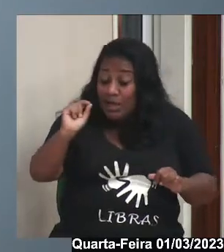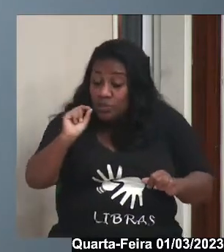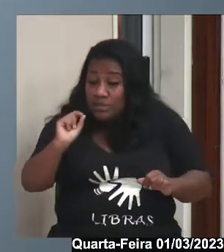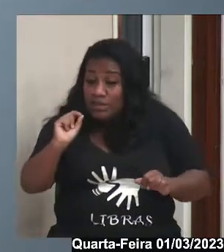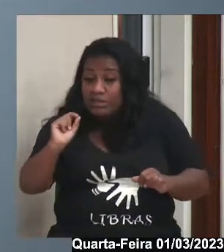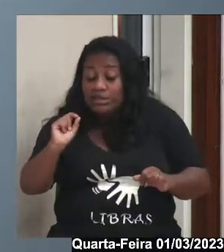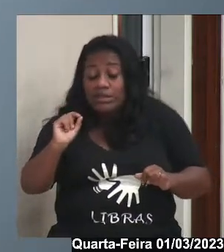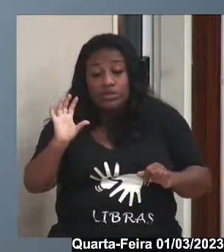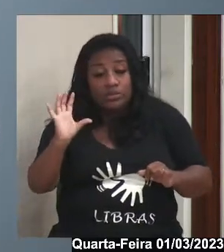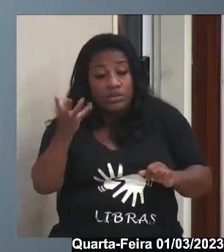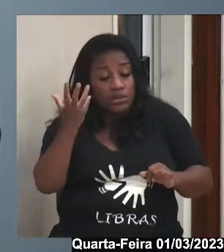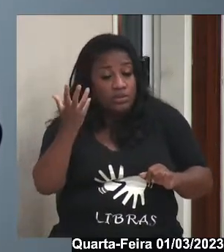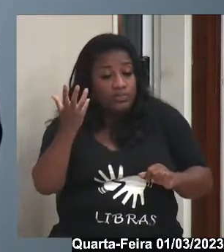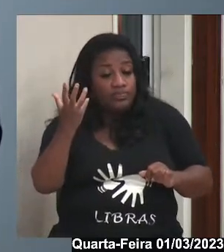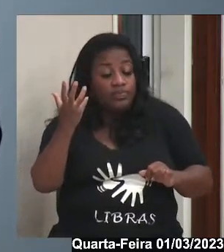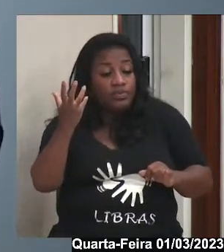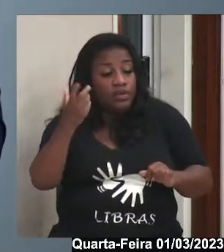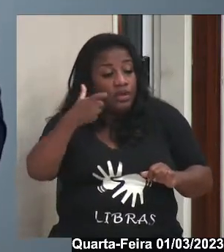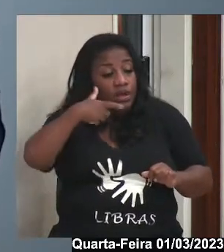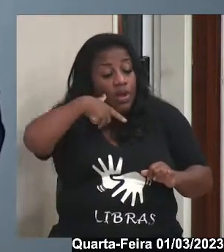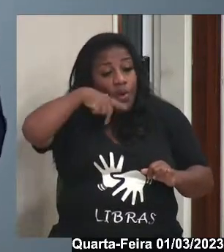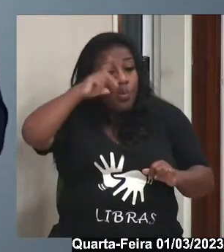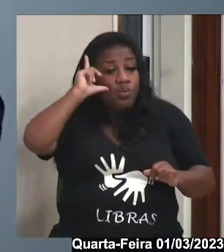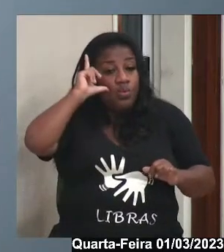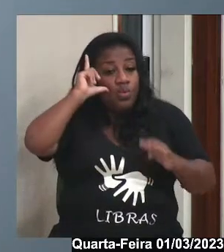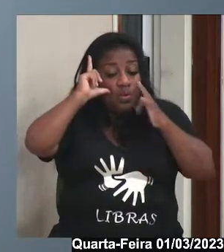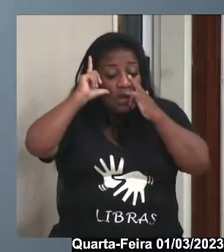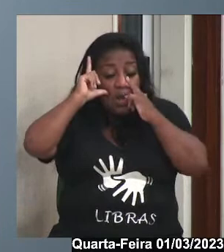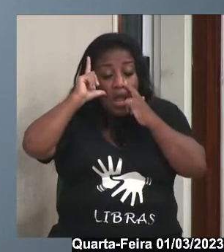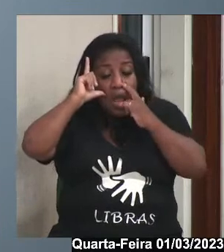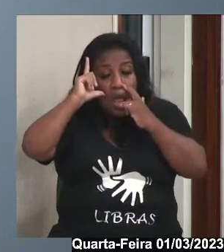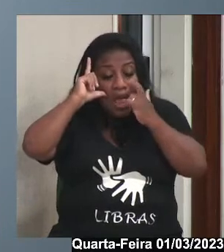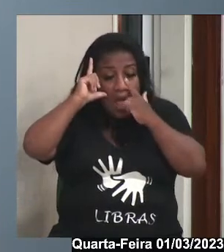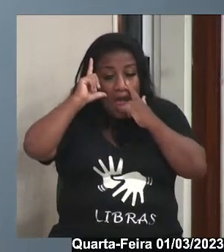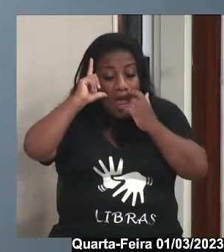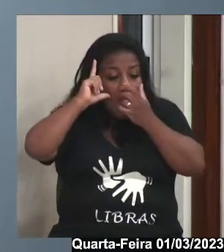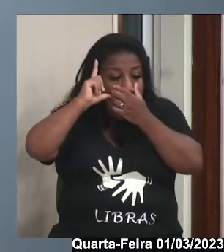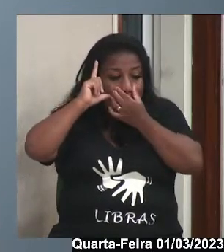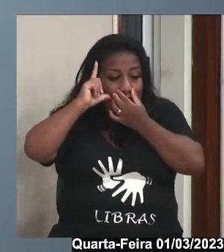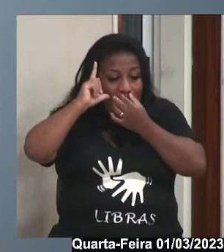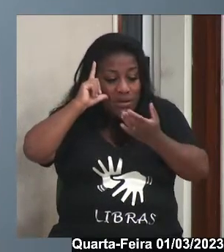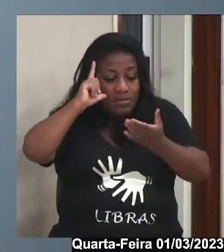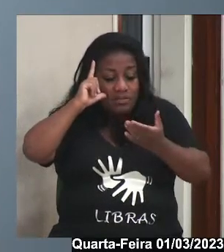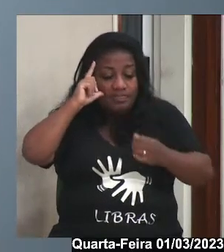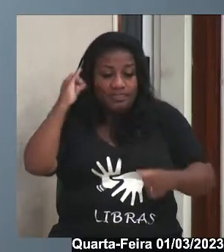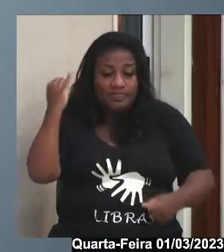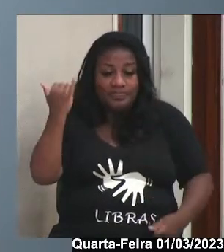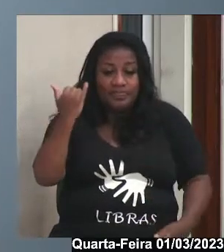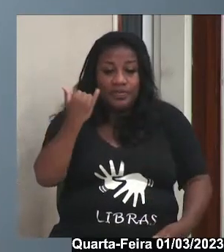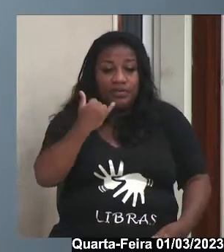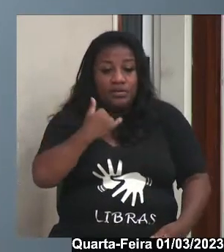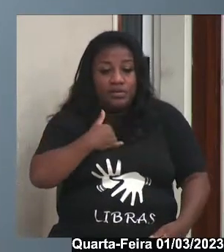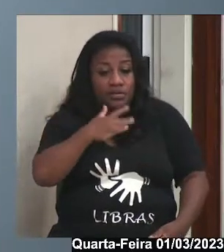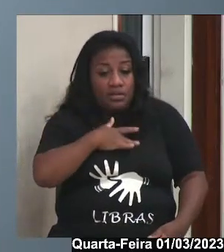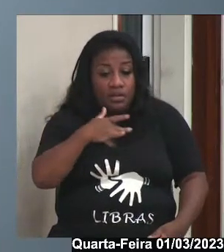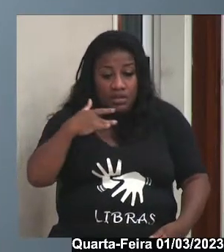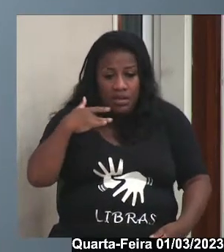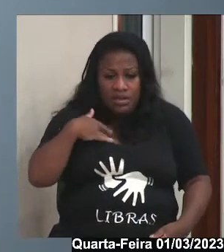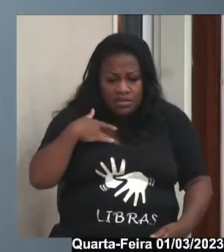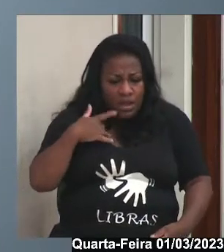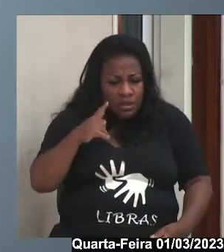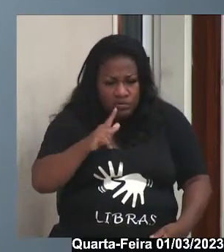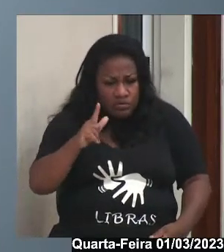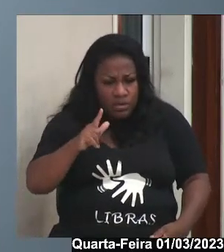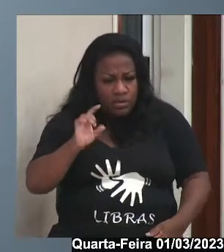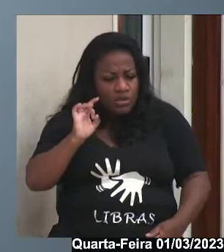caos que está a nossa cidade. Ontem, vereador, eu recebi que não é só a saúde que está com o salário atrasado,